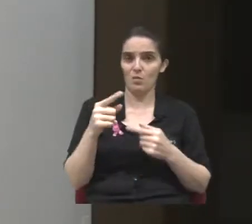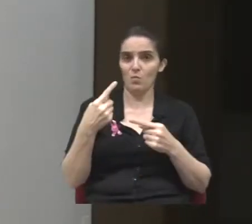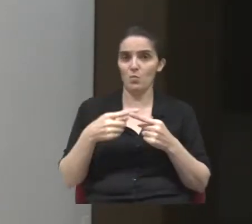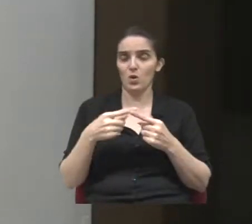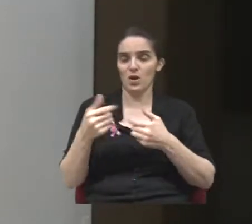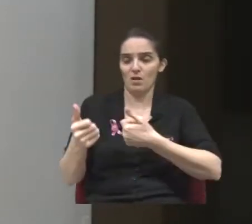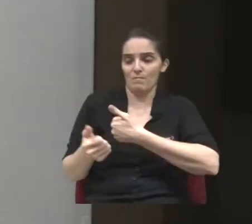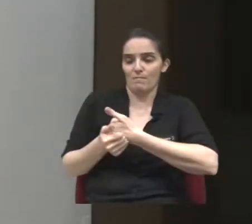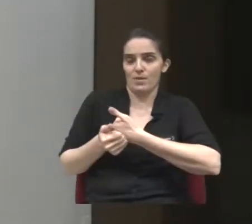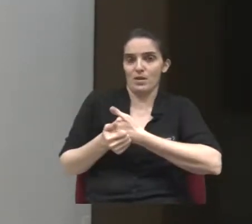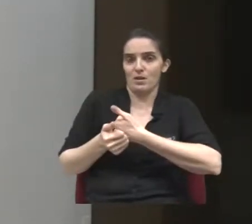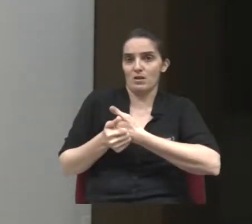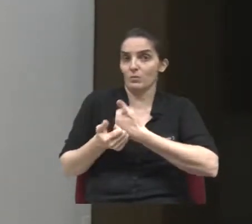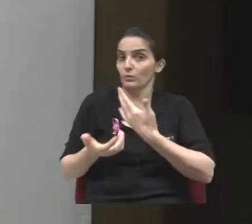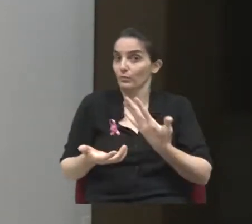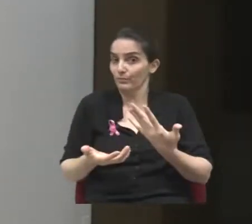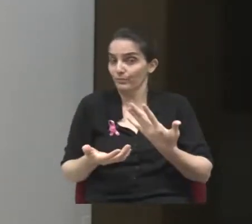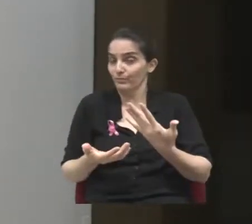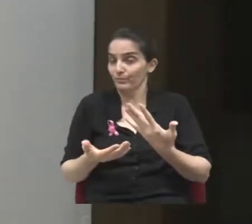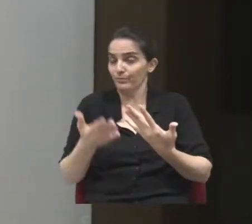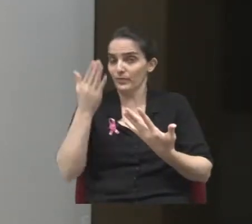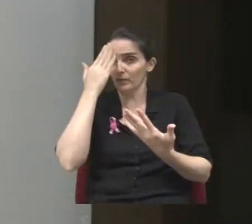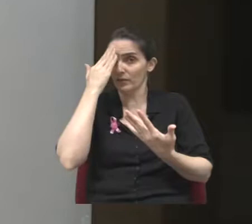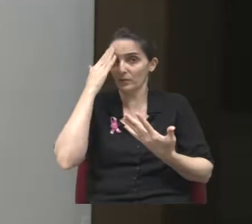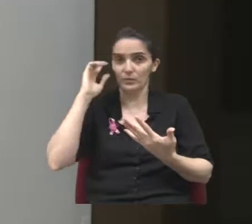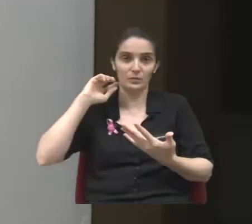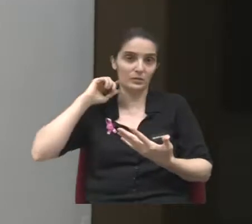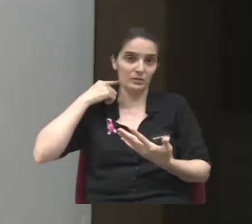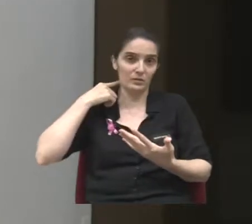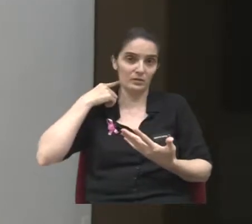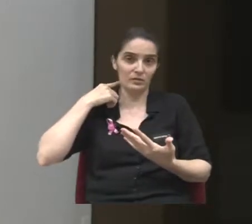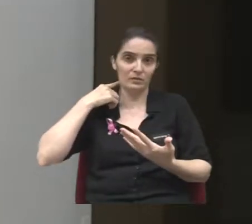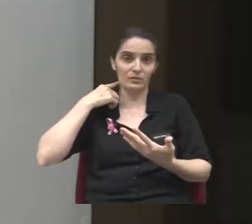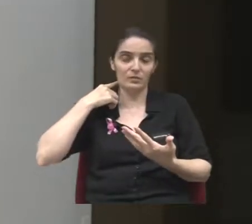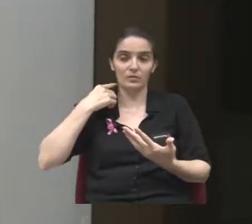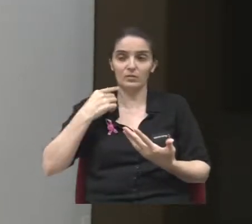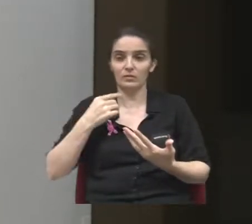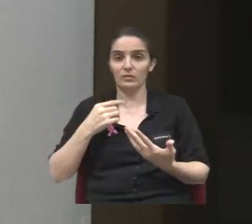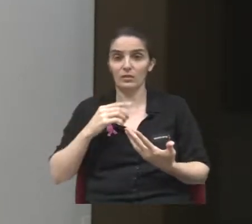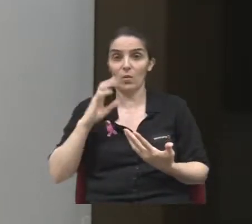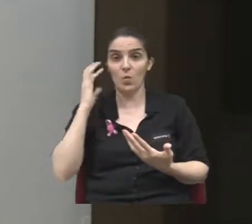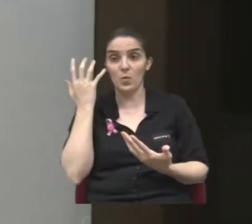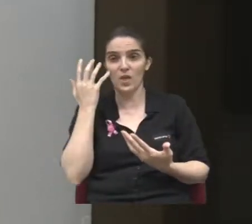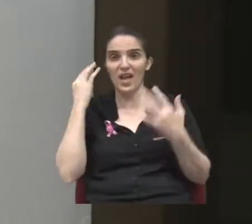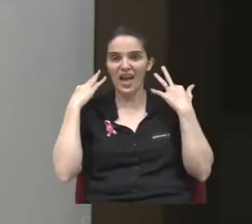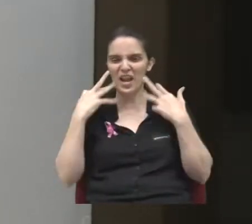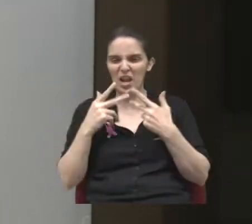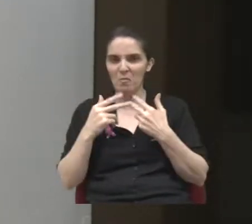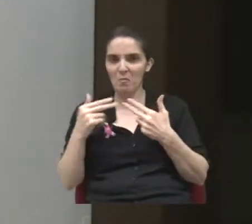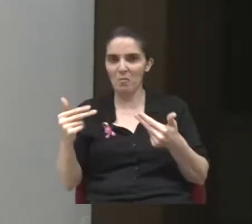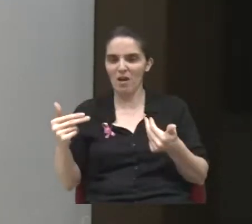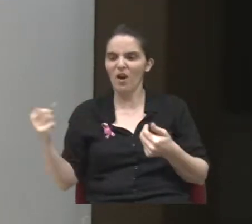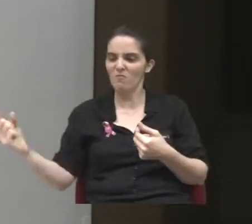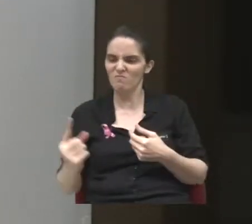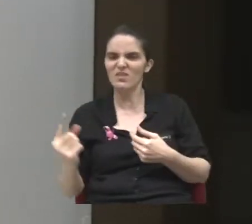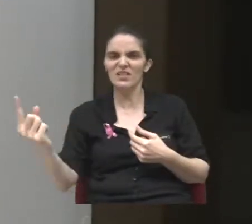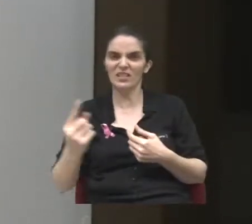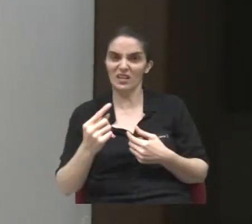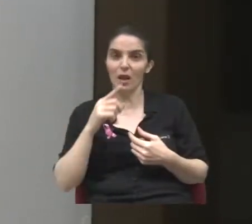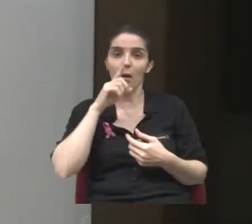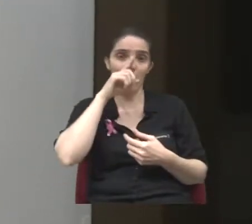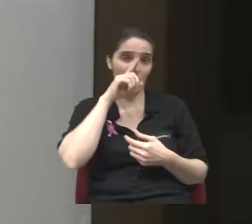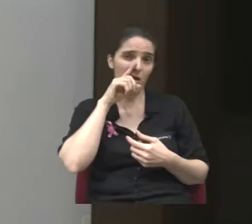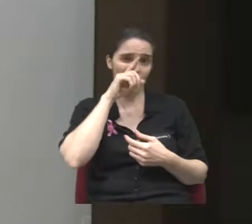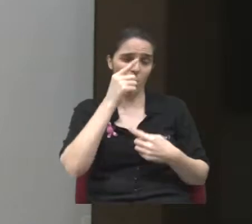sabe que, infelizmente, colocando lixo, aparecem os animais. Isso pode trazer um perigo maior para aqueles